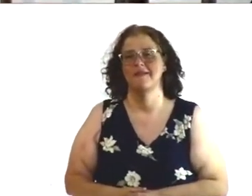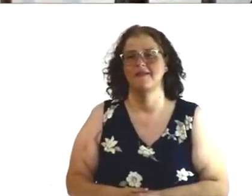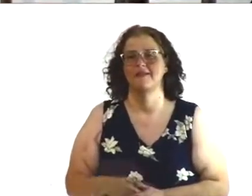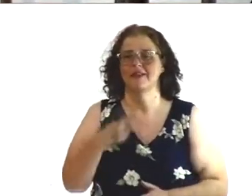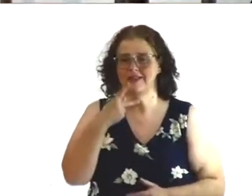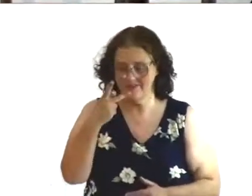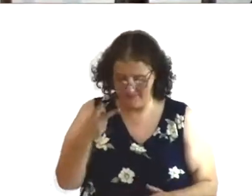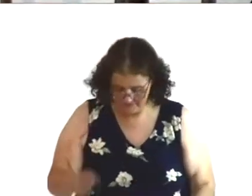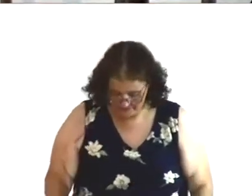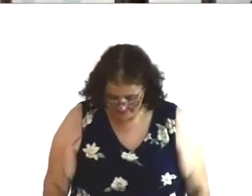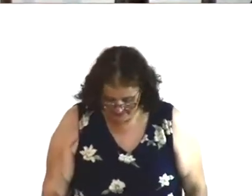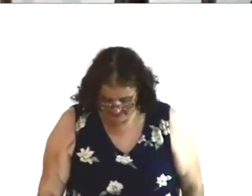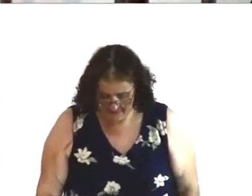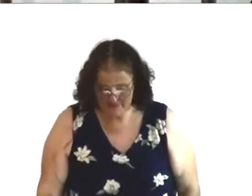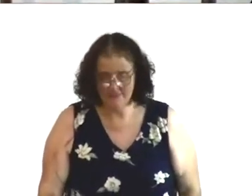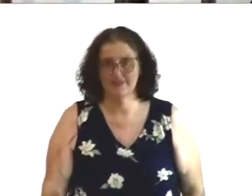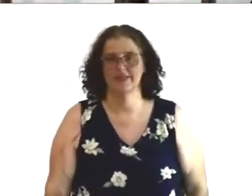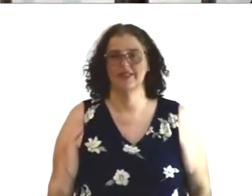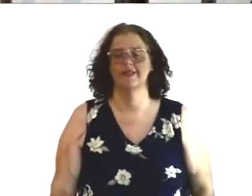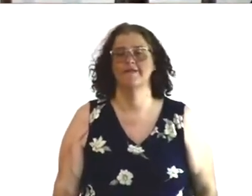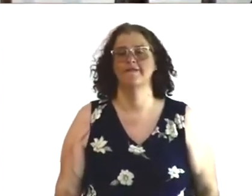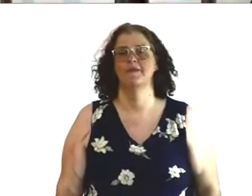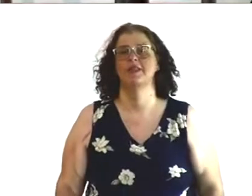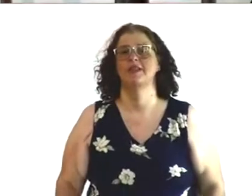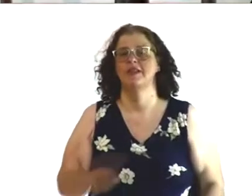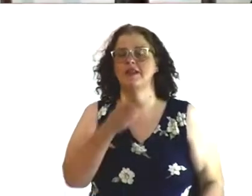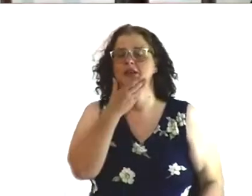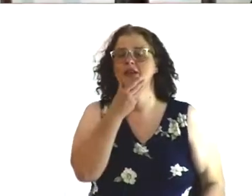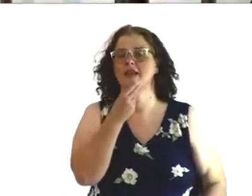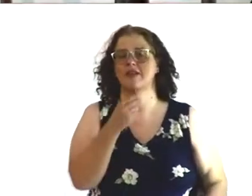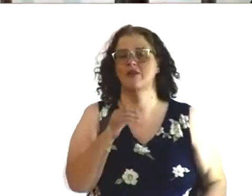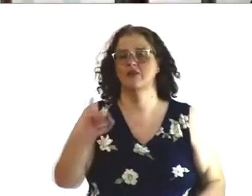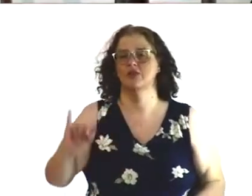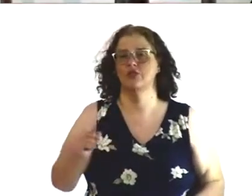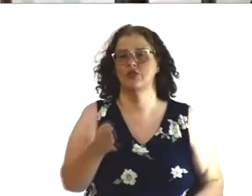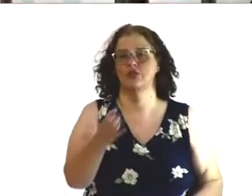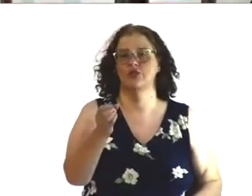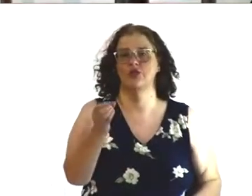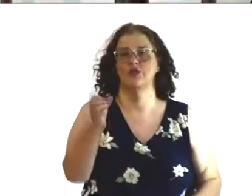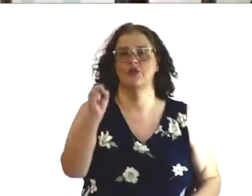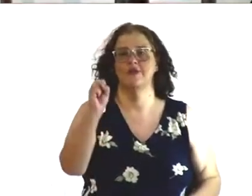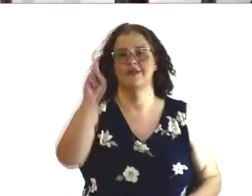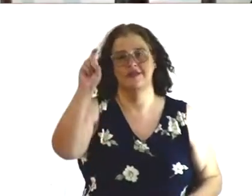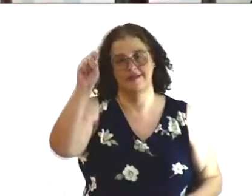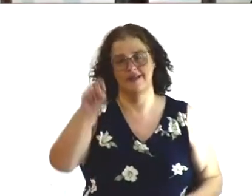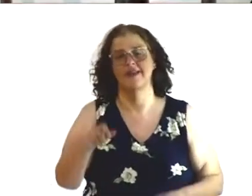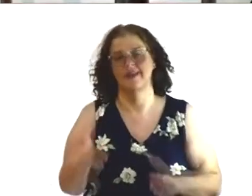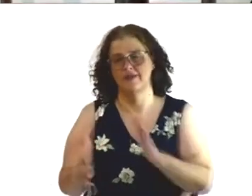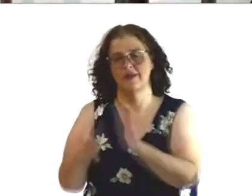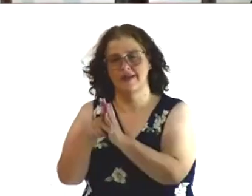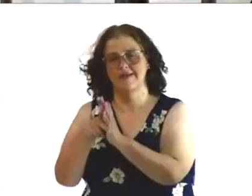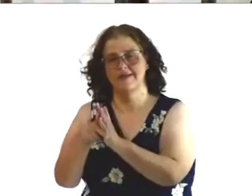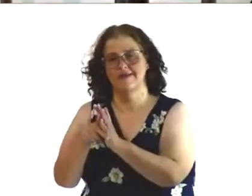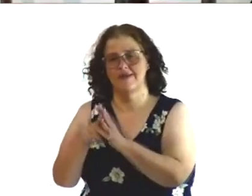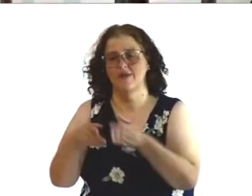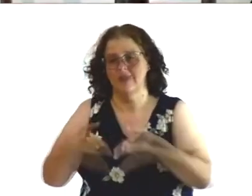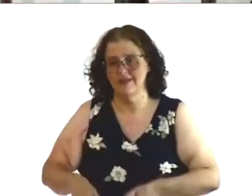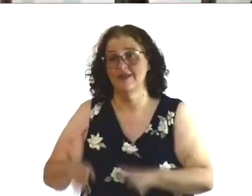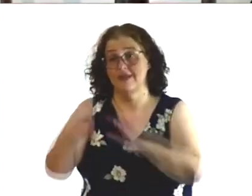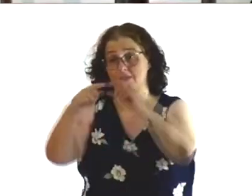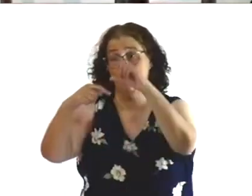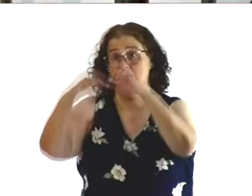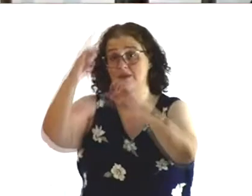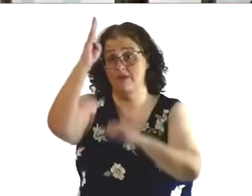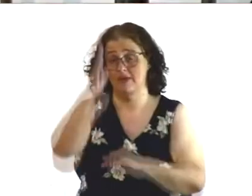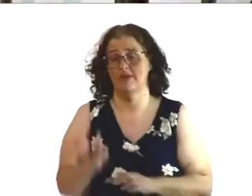escrito que Jessé era belemita de Belém, cidade de Davi. Quando